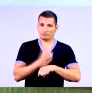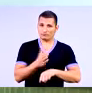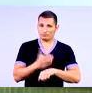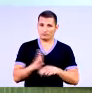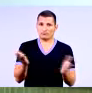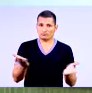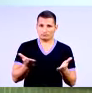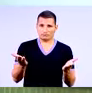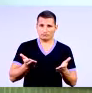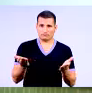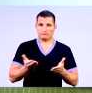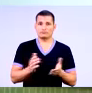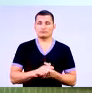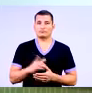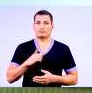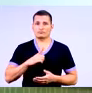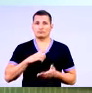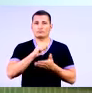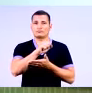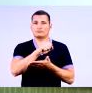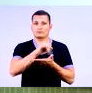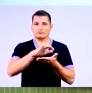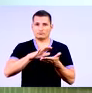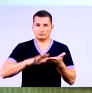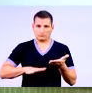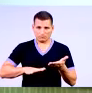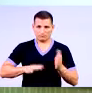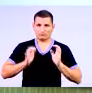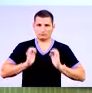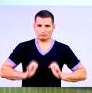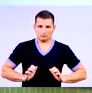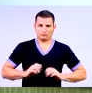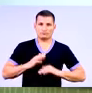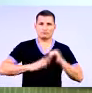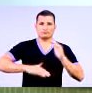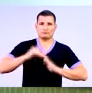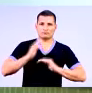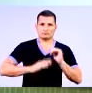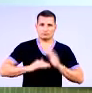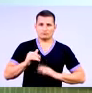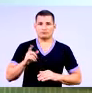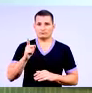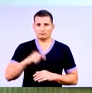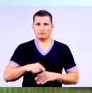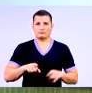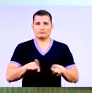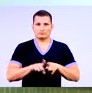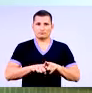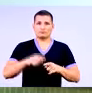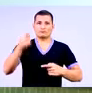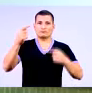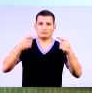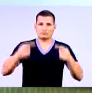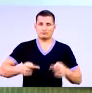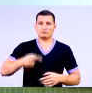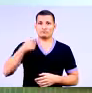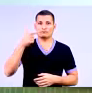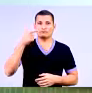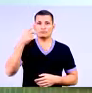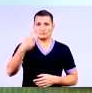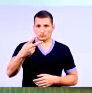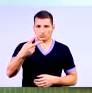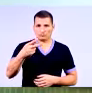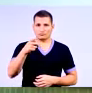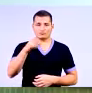uma tarefa que traz um texto sobre a ética profissional e duas questões que vocês vão refletir aí